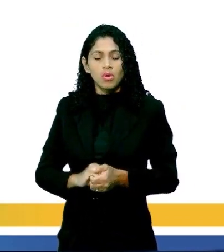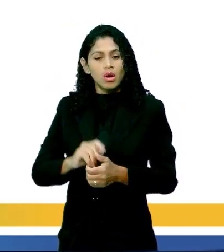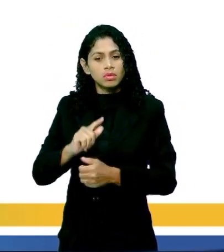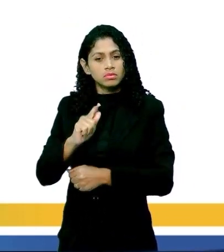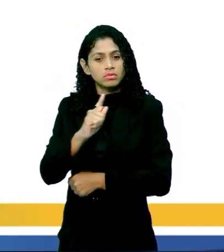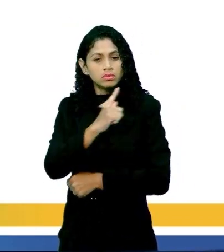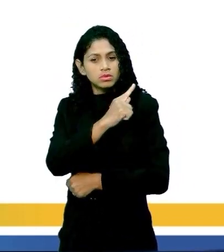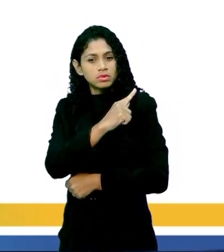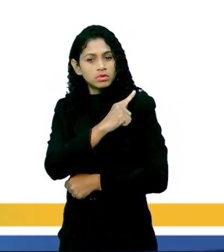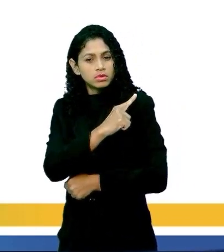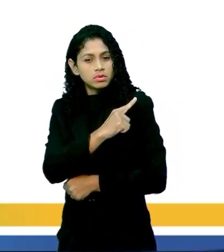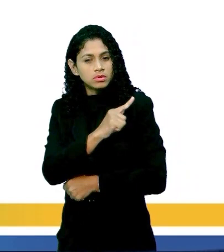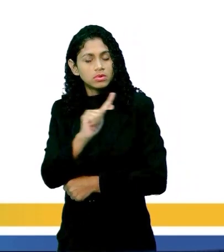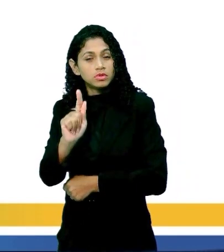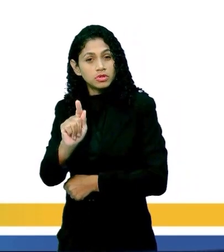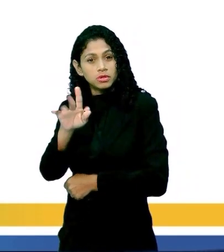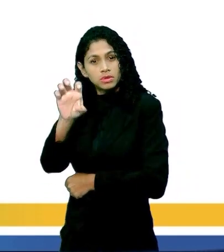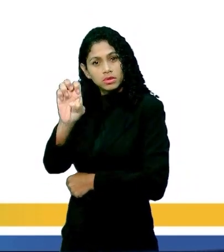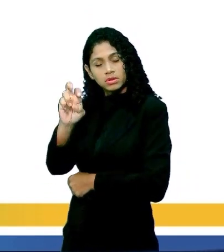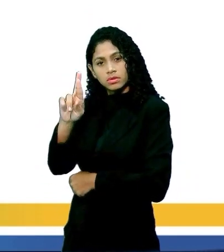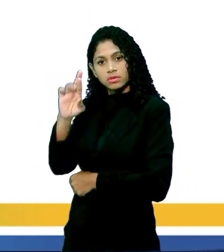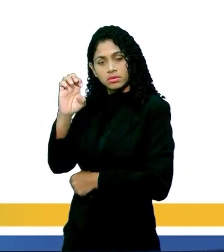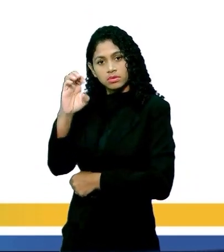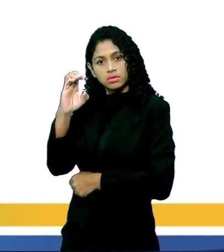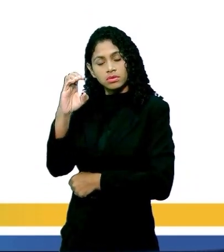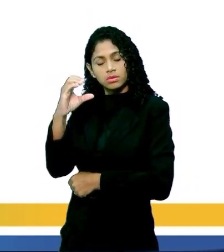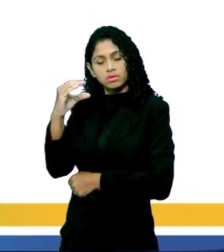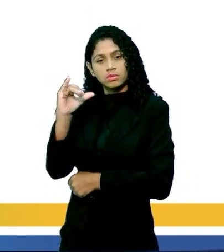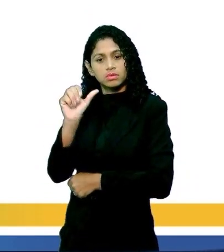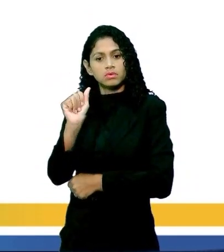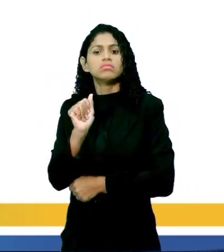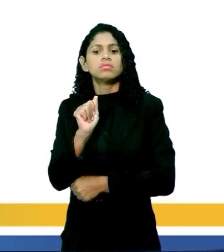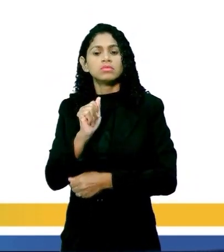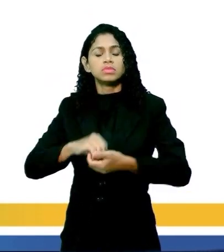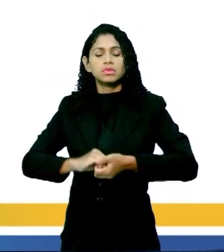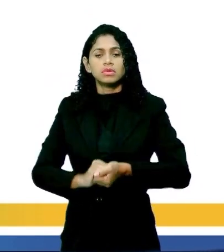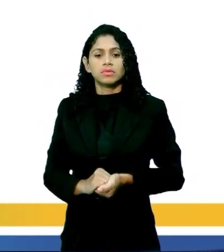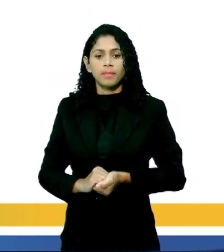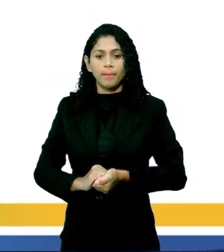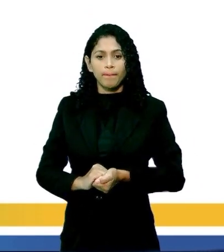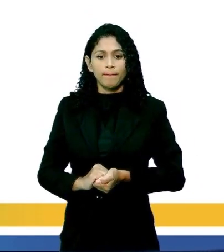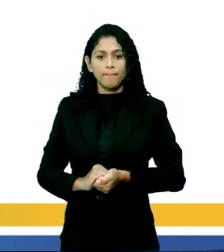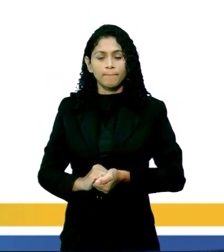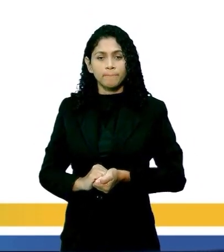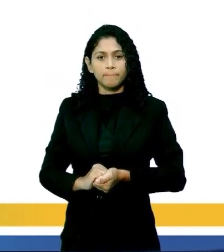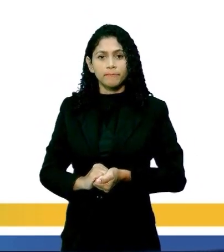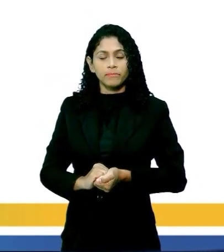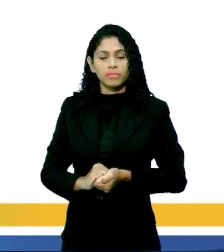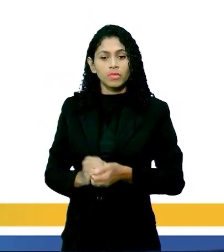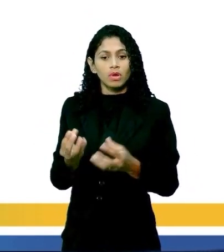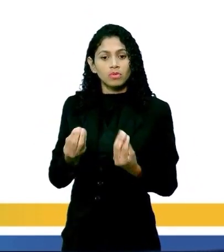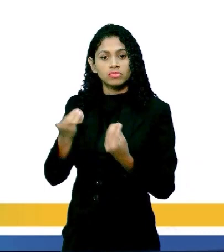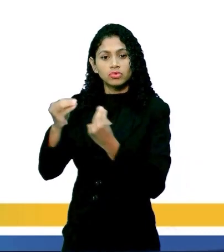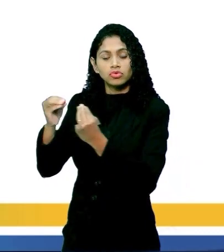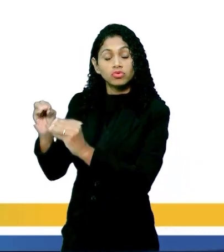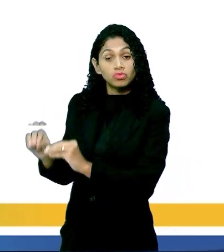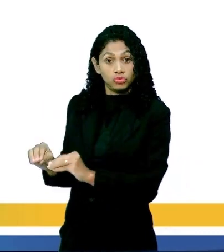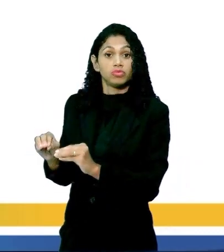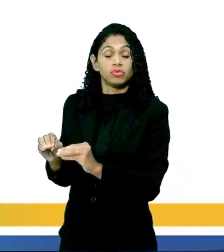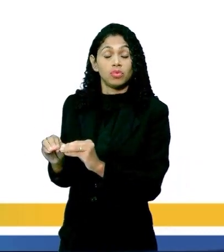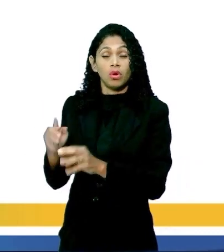e restos de sanduíches. Isso acaba proporcionando um frequente e lamentável banquete de